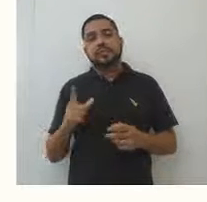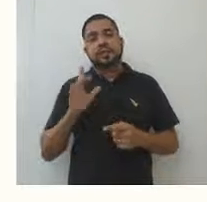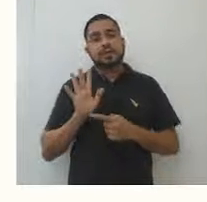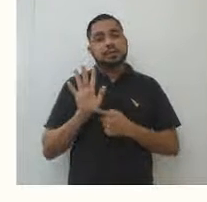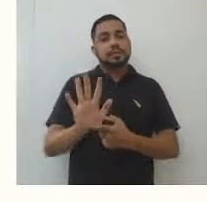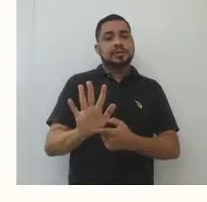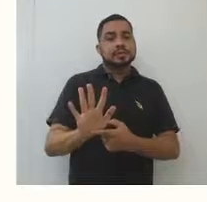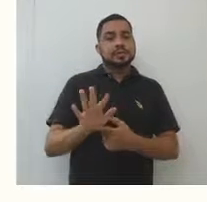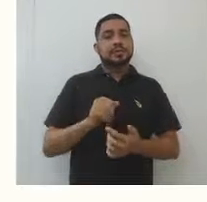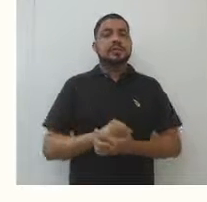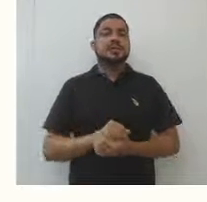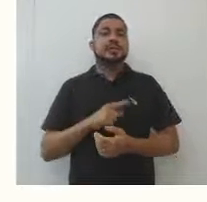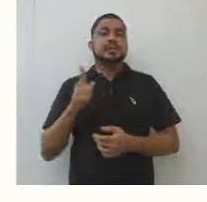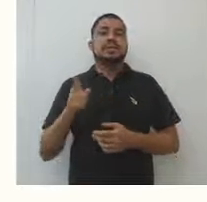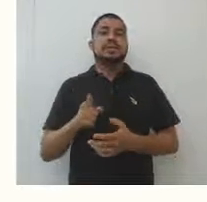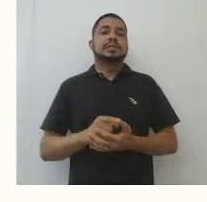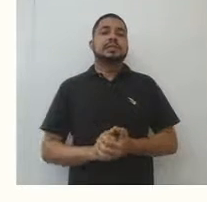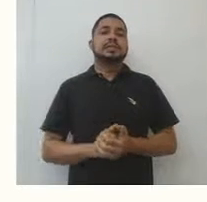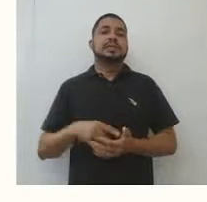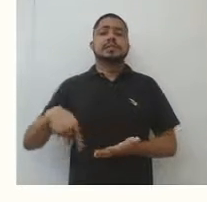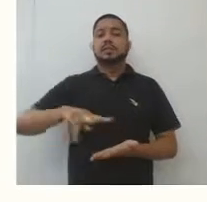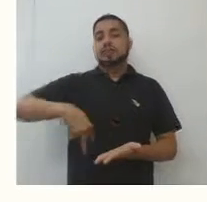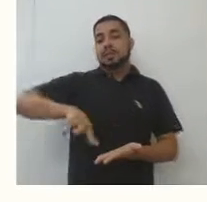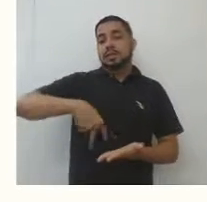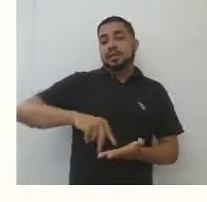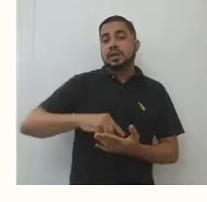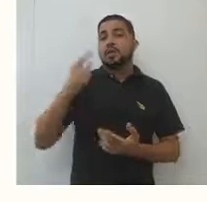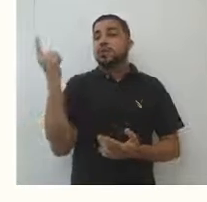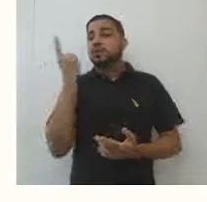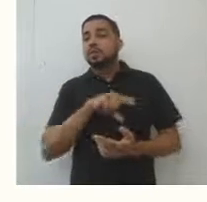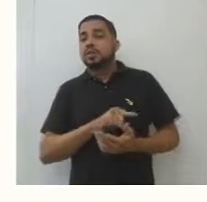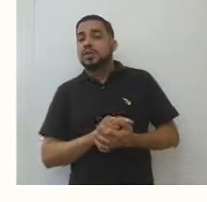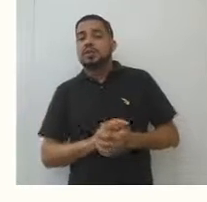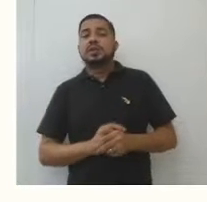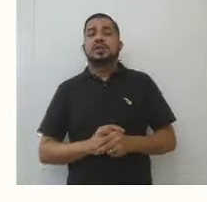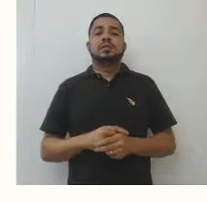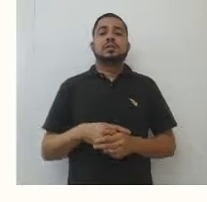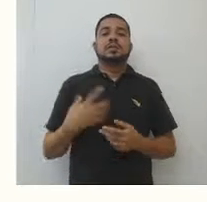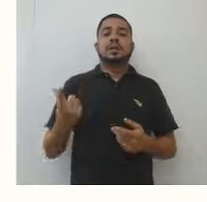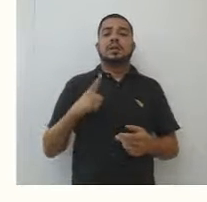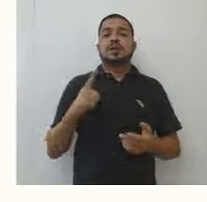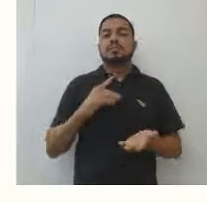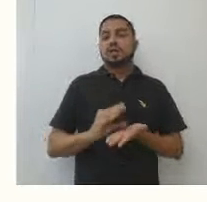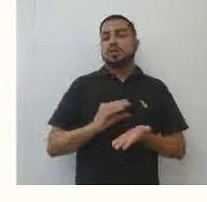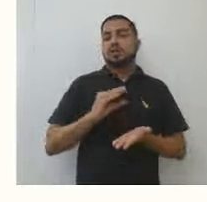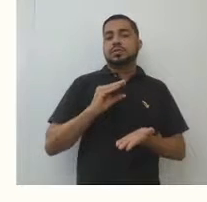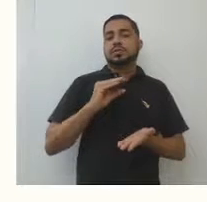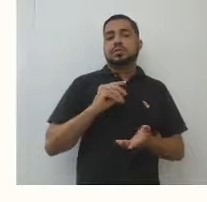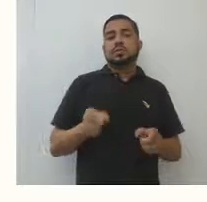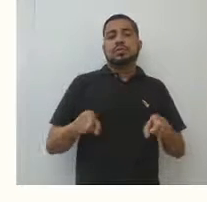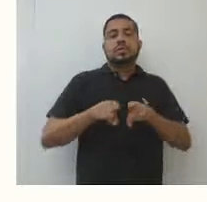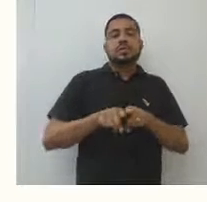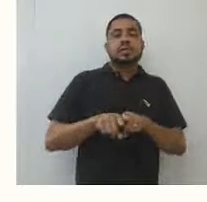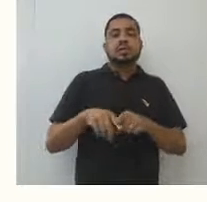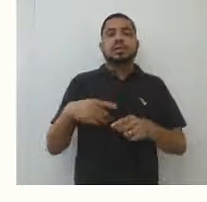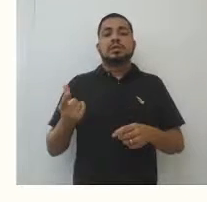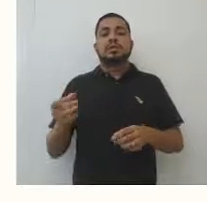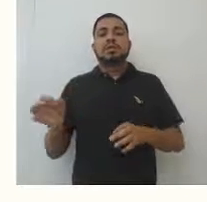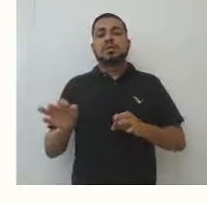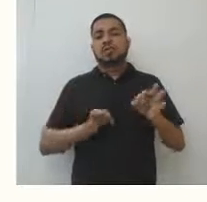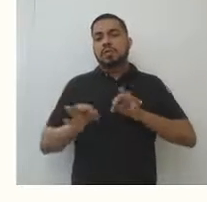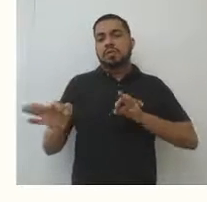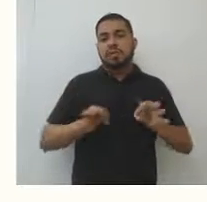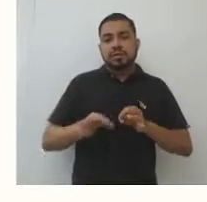exibição desses espetáculos de dança, conseguindo patrocínio, administrando orçamento,